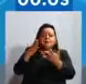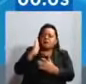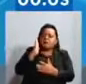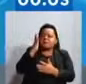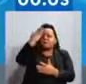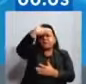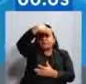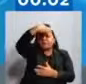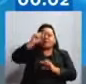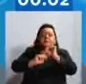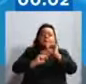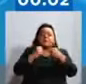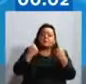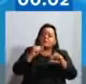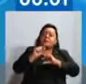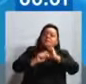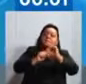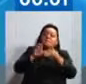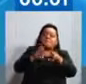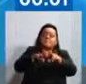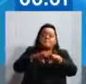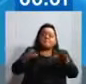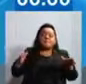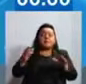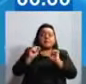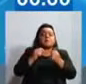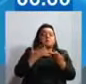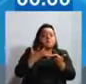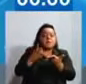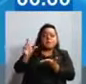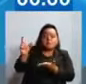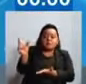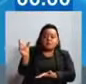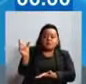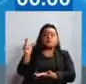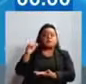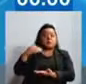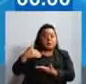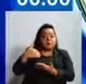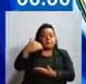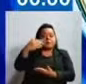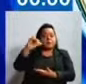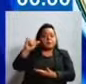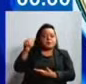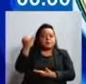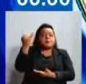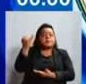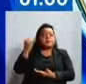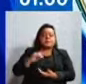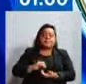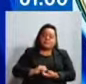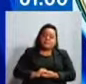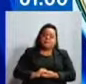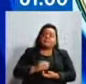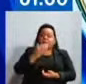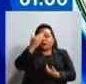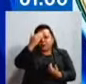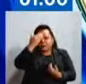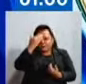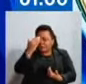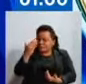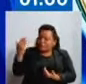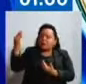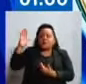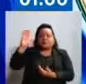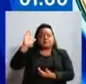mesa farta. Vou apresentar para vocês esse cartão, você vai receber a partir de janeiro. Obrigada, candidato. Por fim, seguindo a ordem